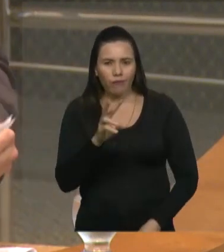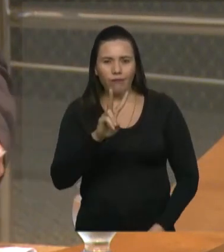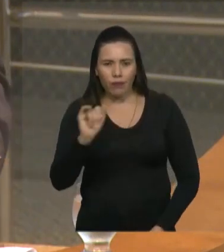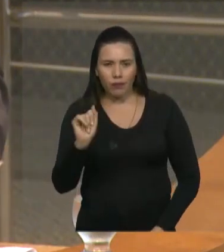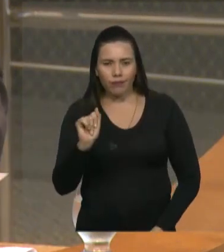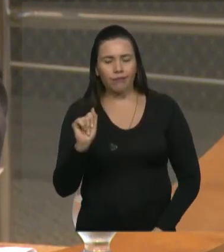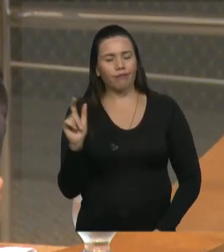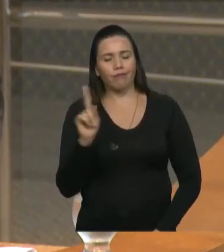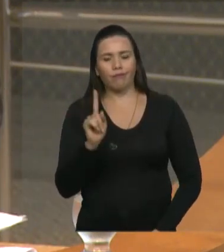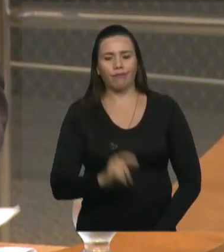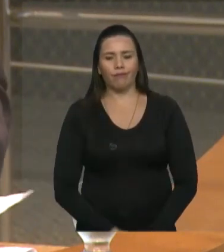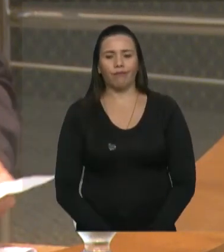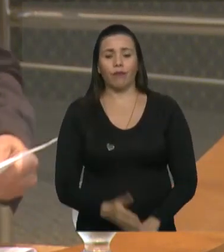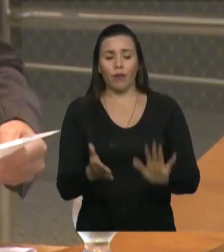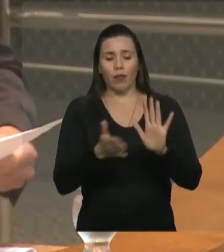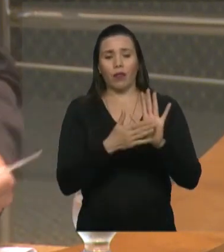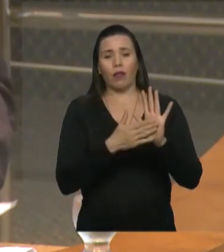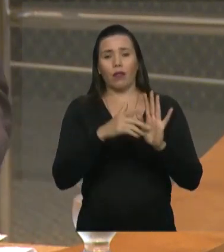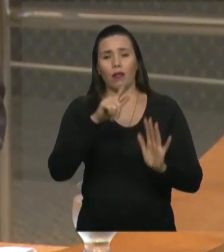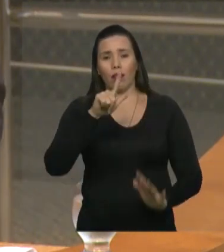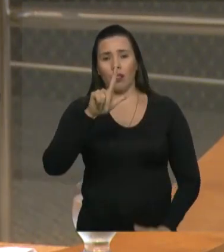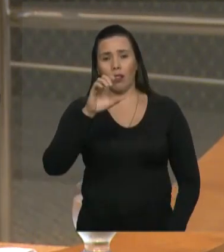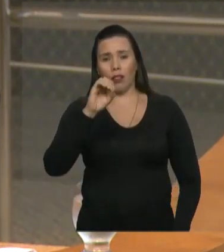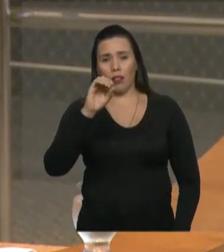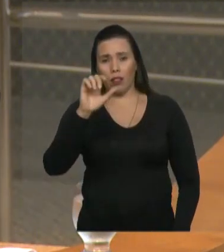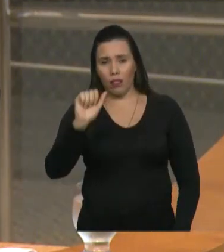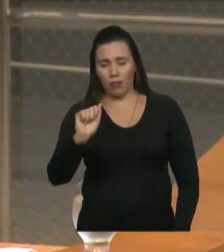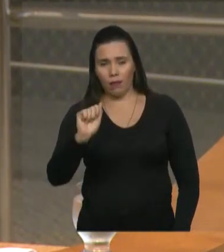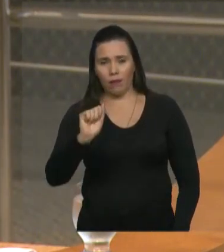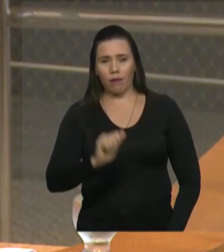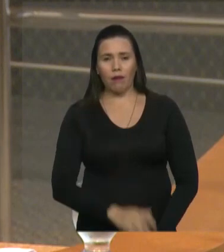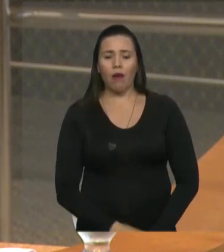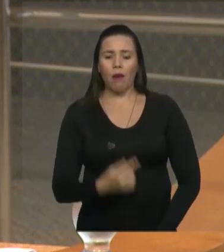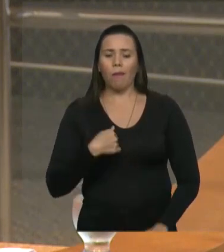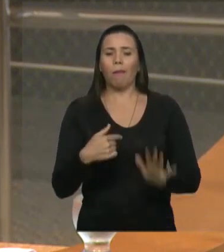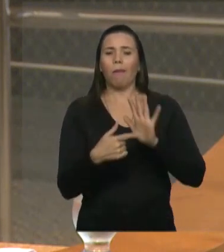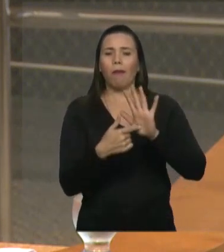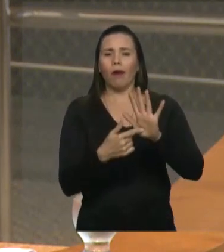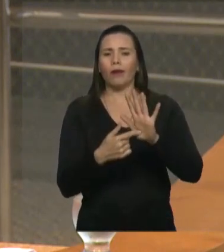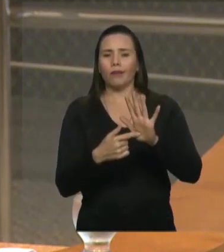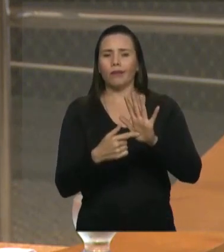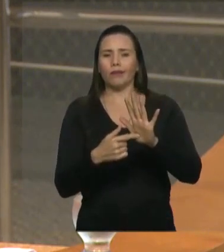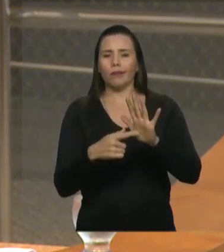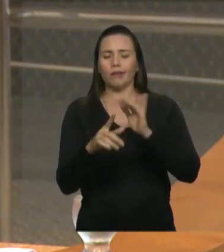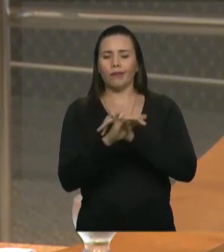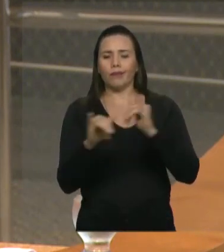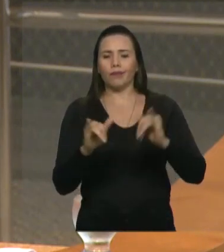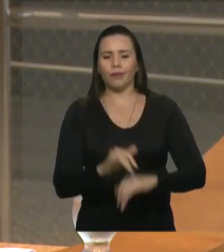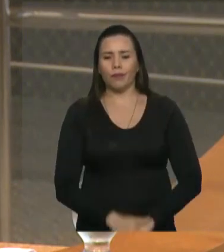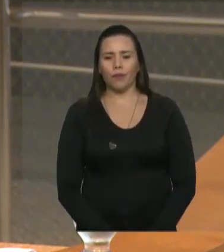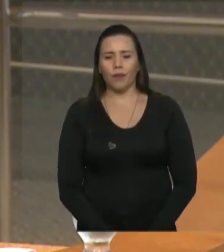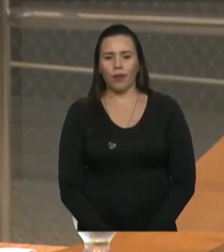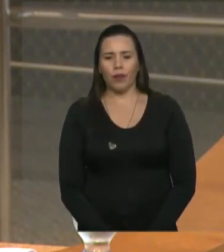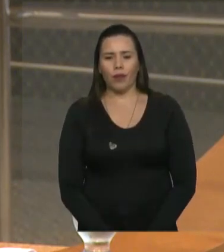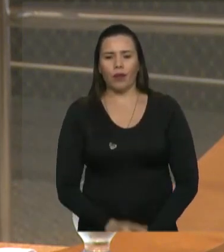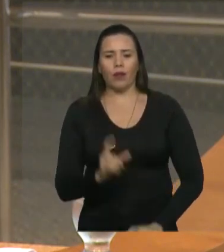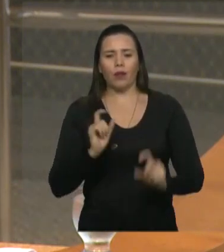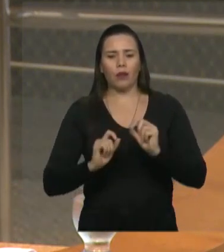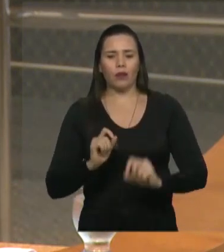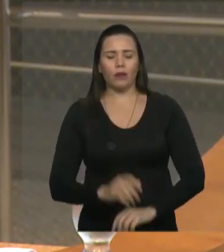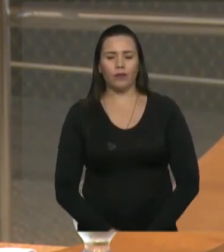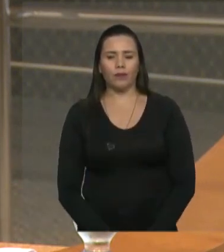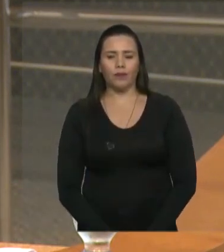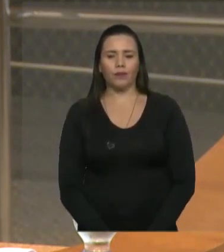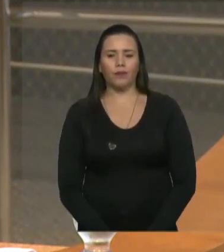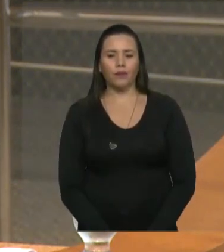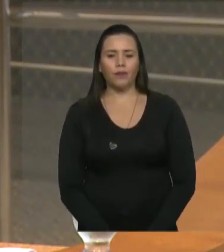própria LOA, para que vocês possam ter uma ideia, previsões de receita de transferência da União, prospectou